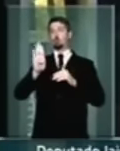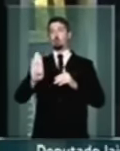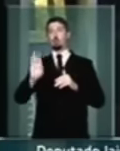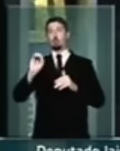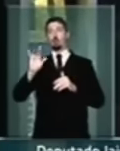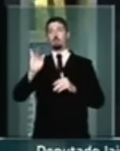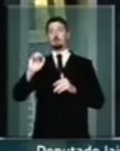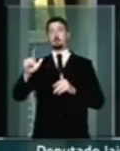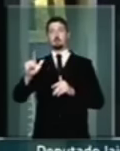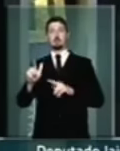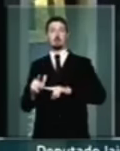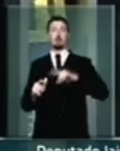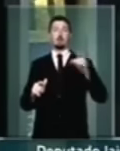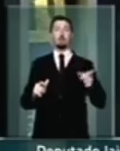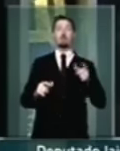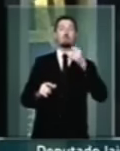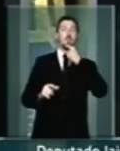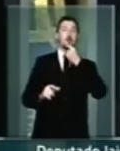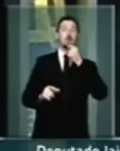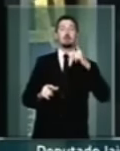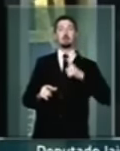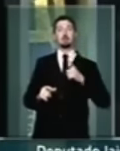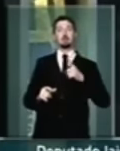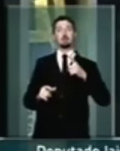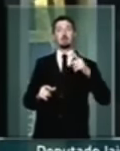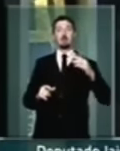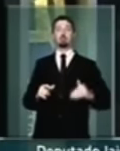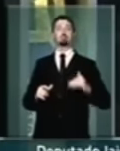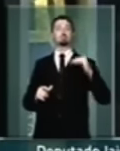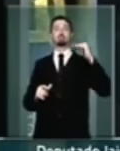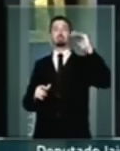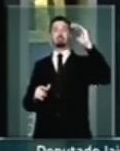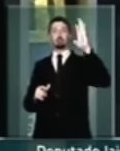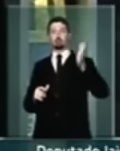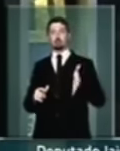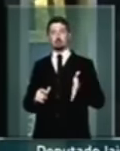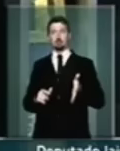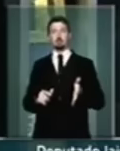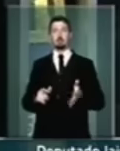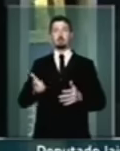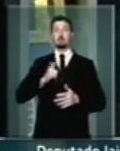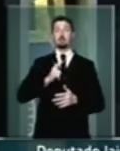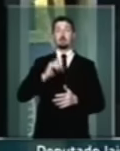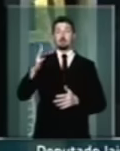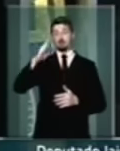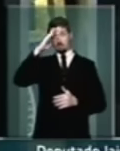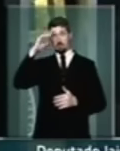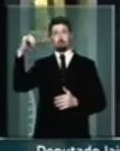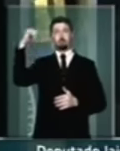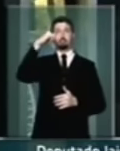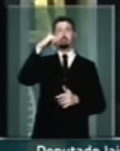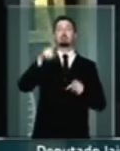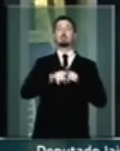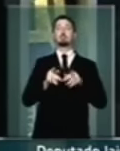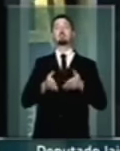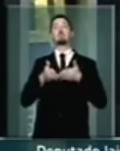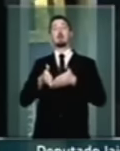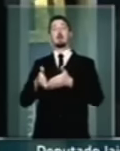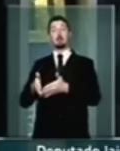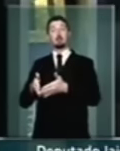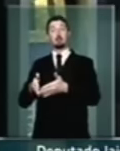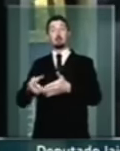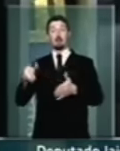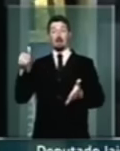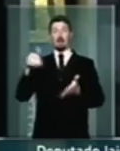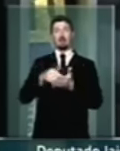sargento. Determinar um tratamento isonômico entre os taifeiros do Exército e o da Marinha e da Aeronáutica, que no primeiro momento